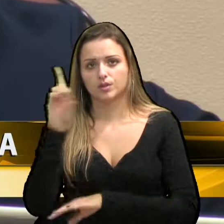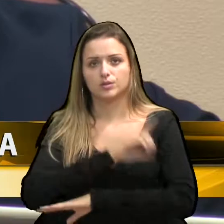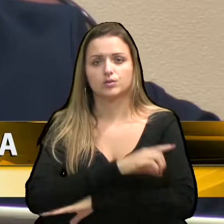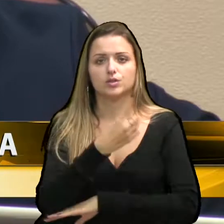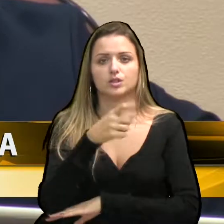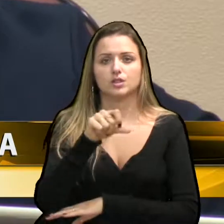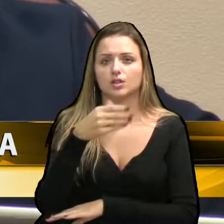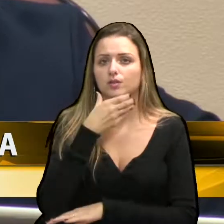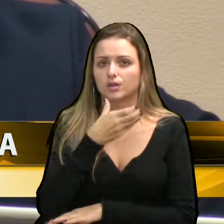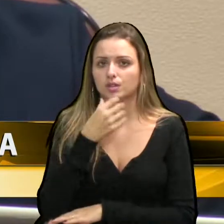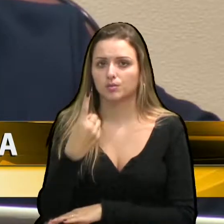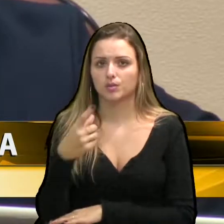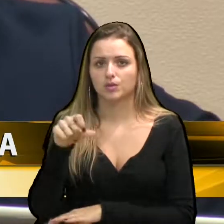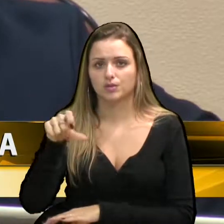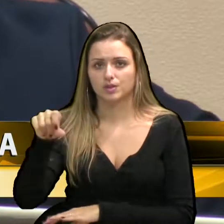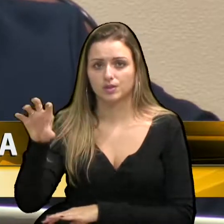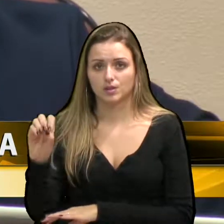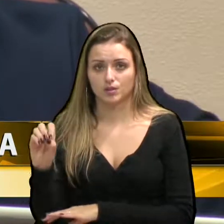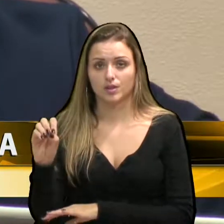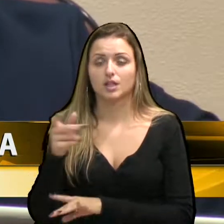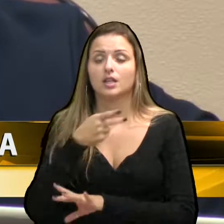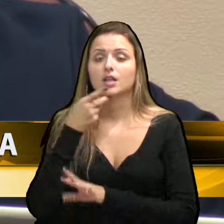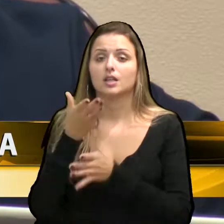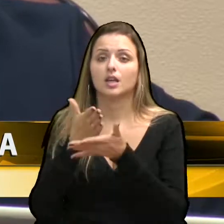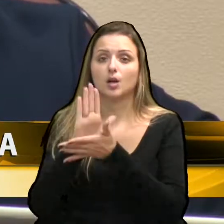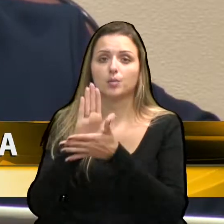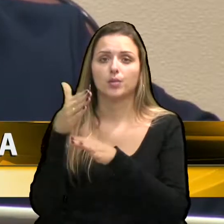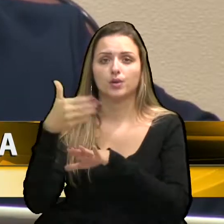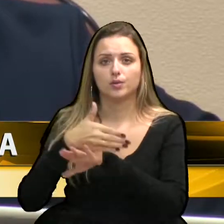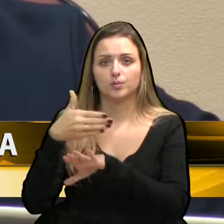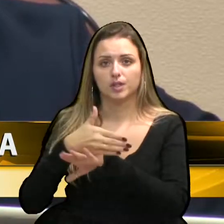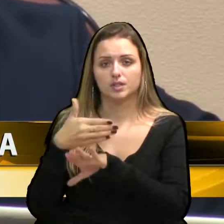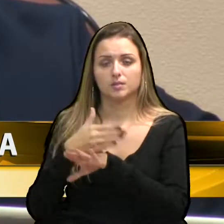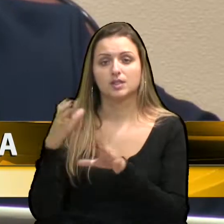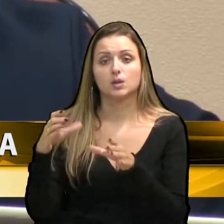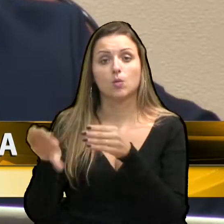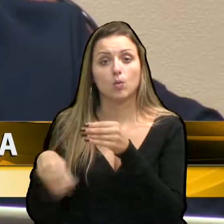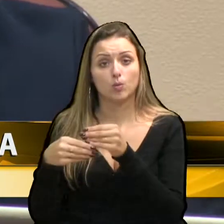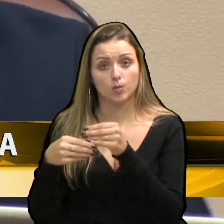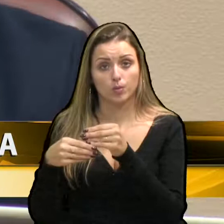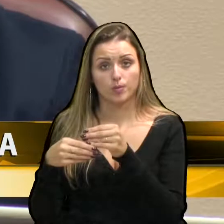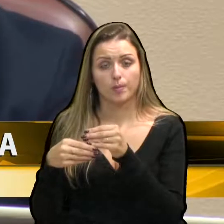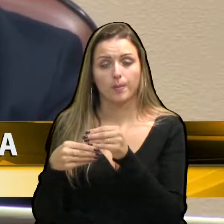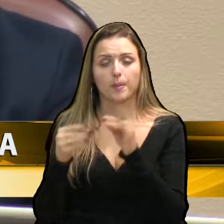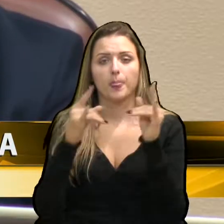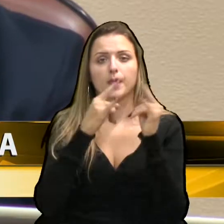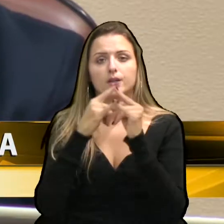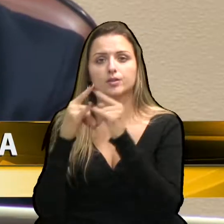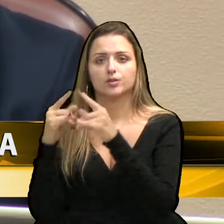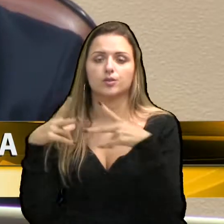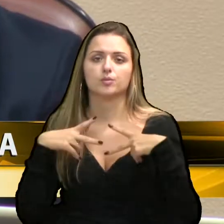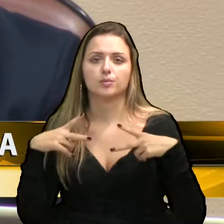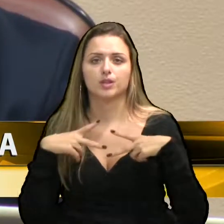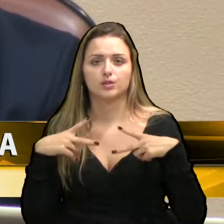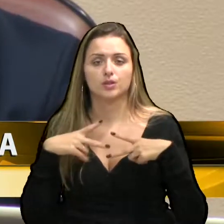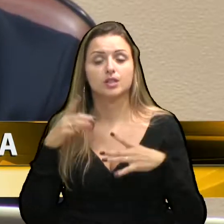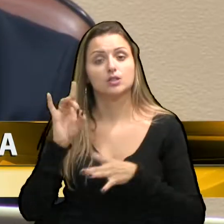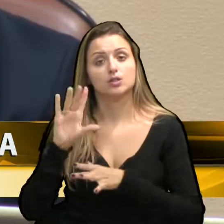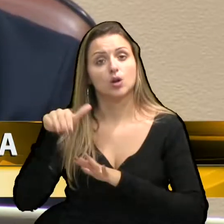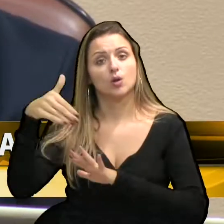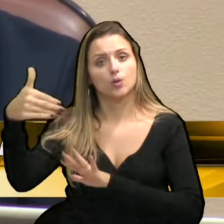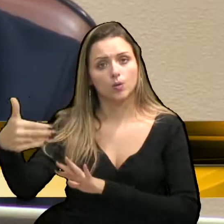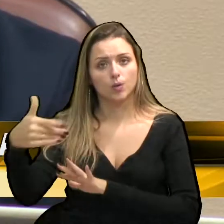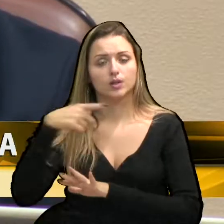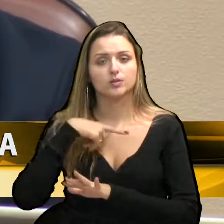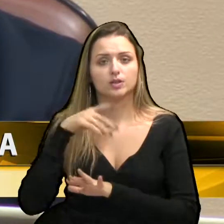19 de dezembro de 1990, que autoriza a participação complementar de entidades privadas somente quando as